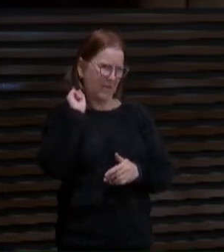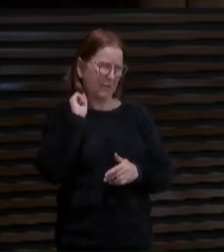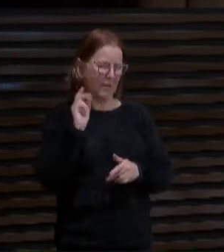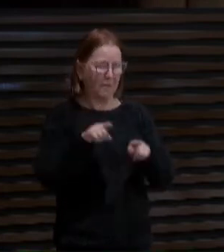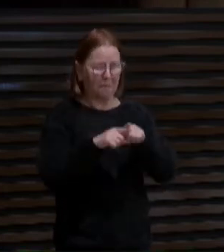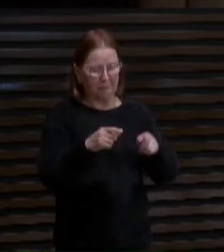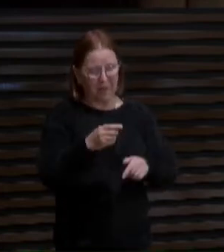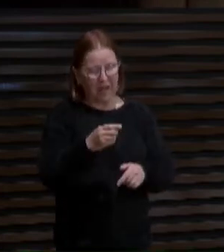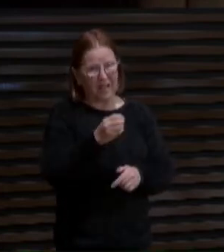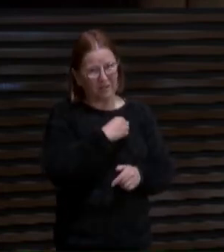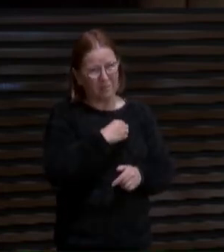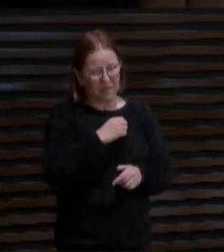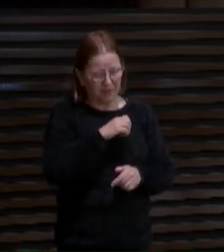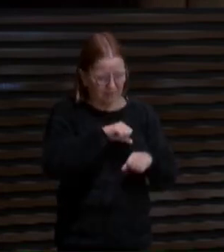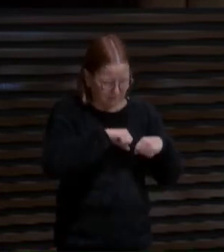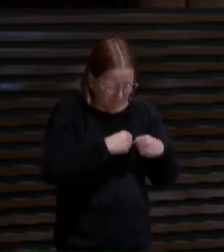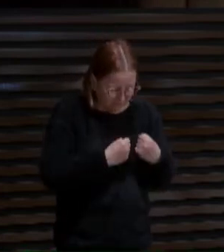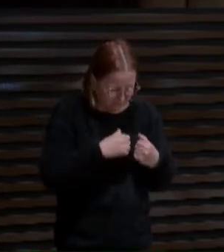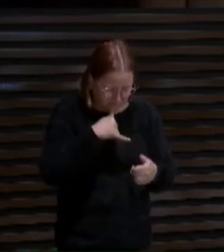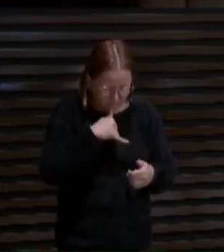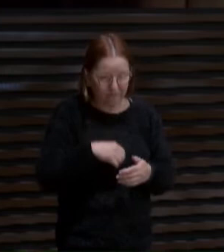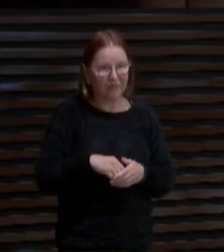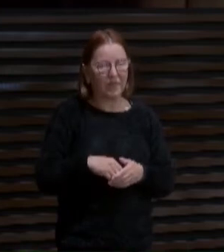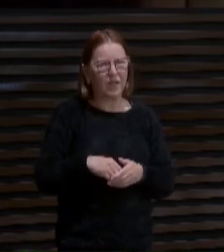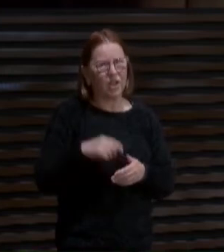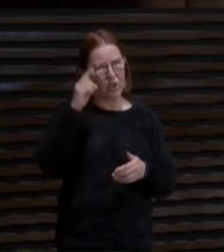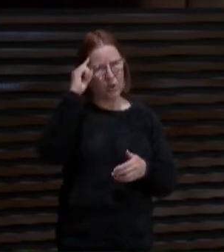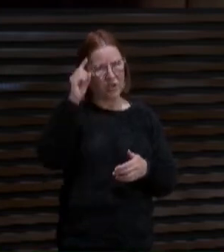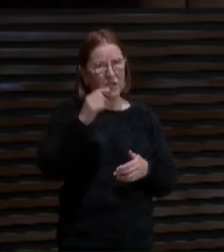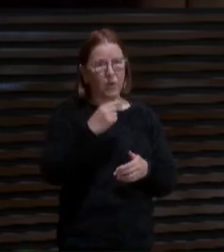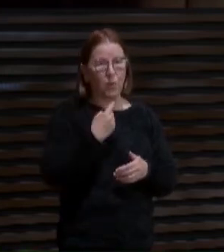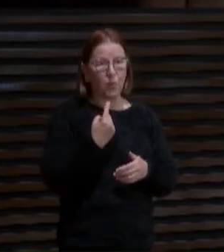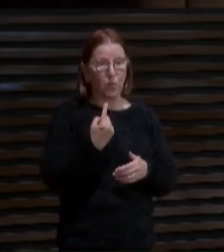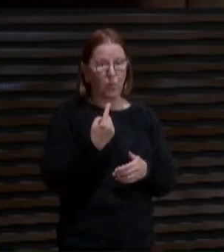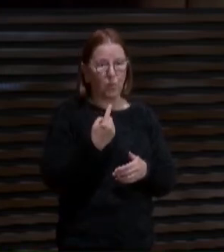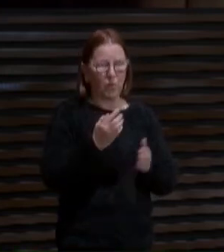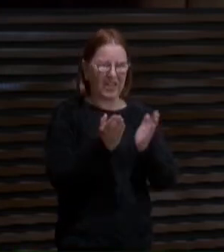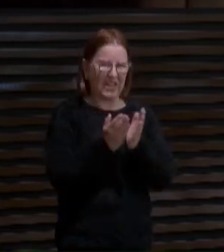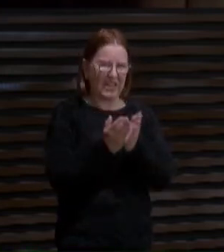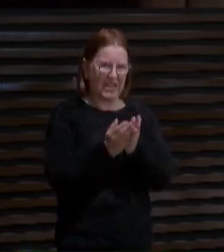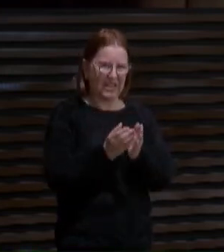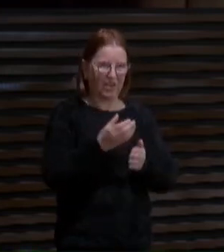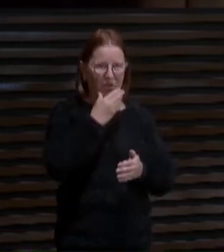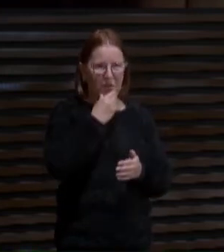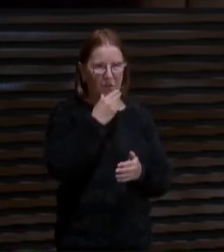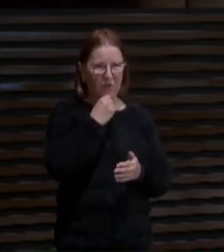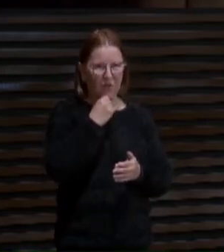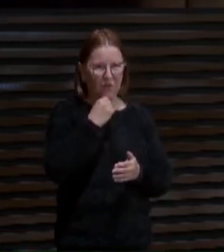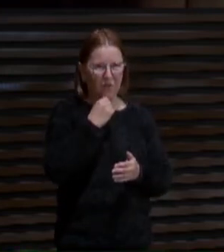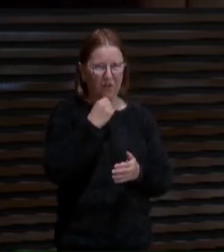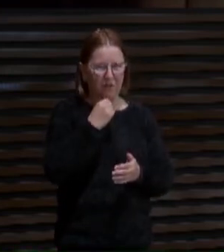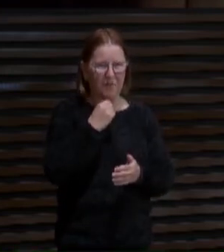certa vez um homem de Deus estava sendo difamado e alguém lhe perguntou Você não vai se defender Estão falando